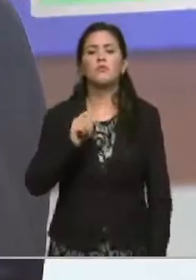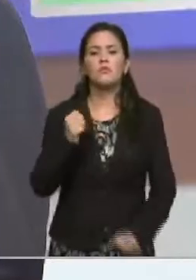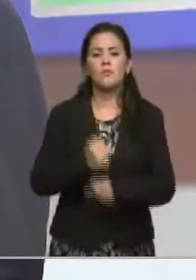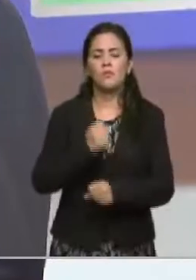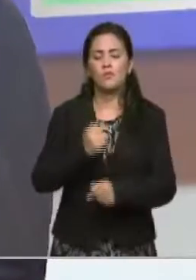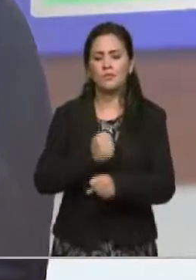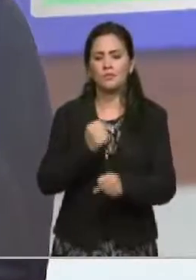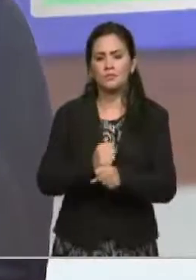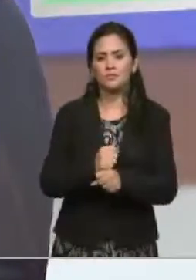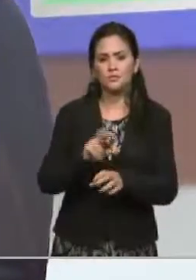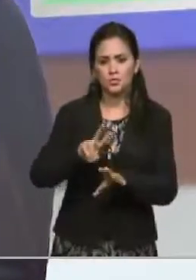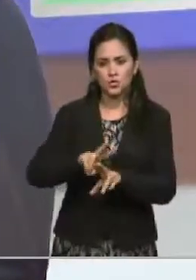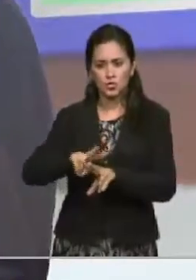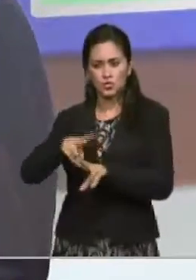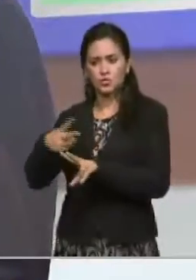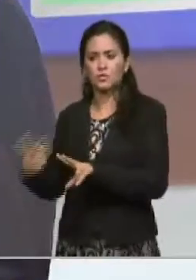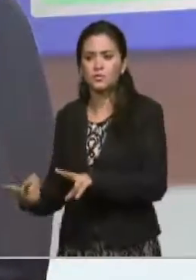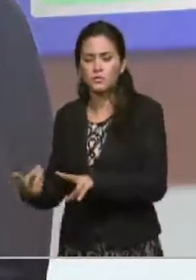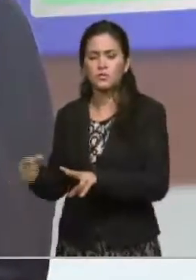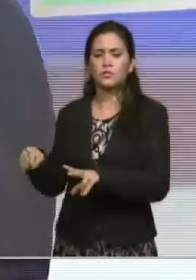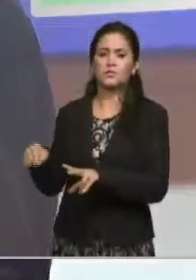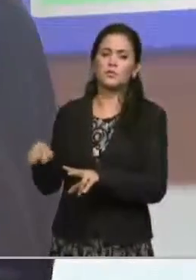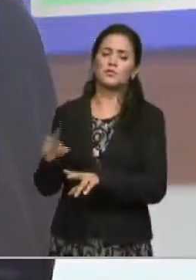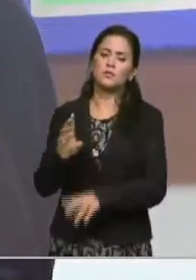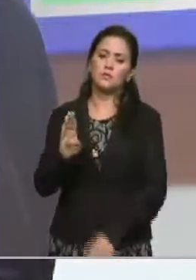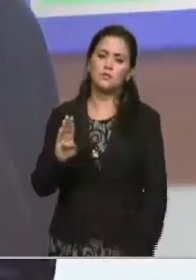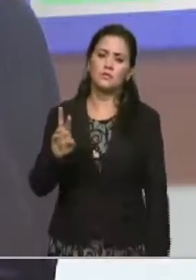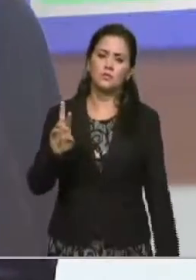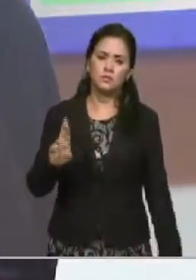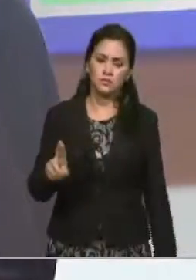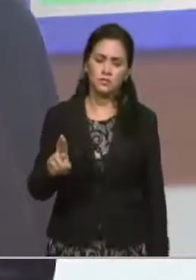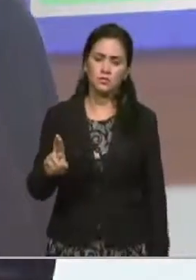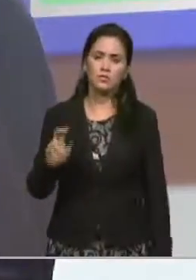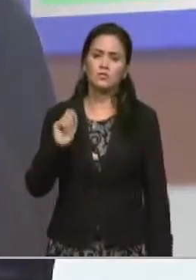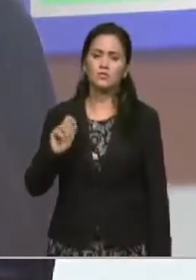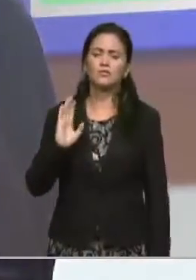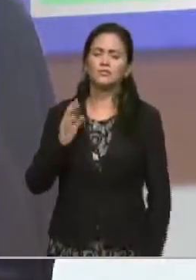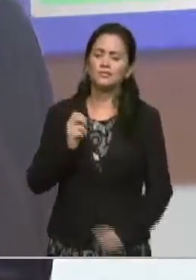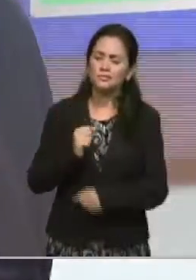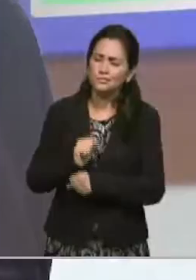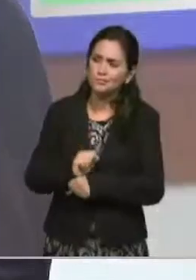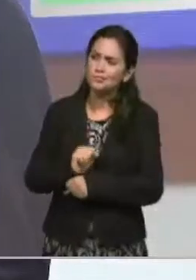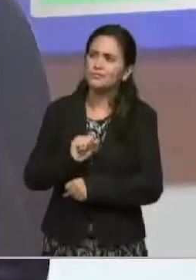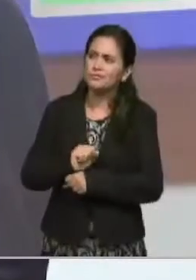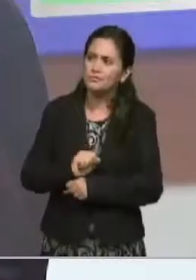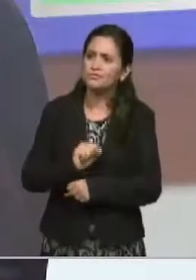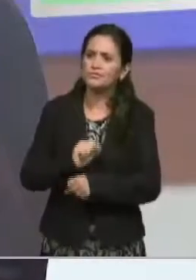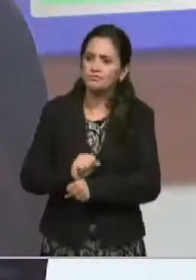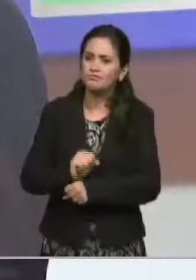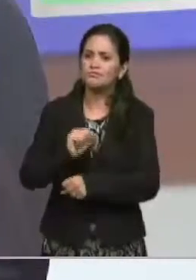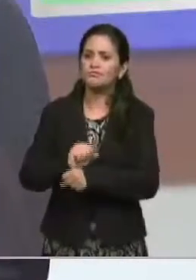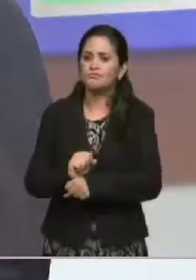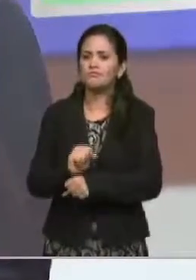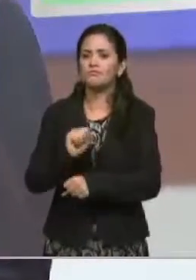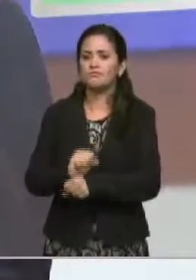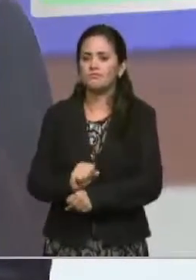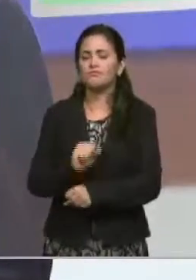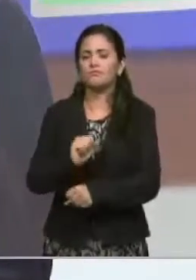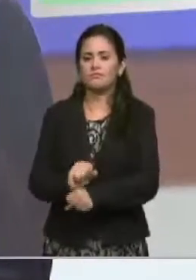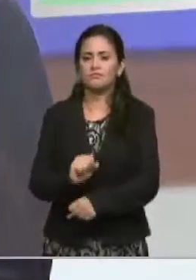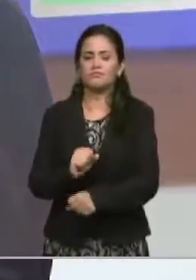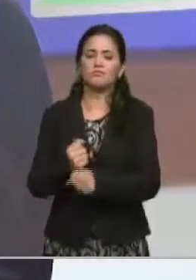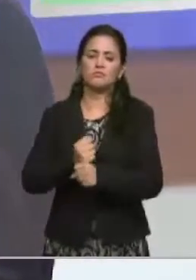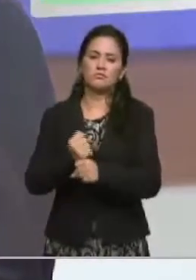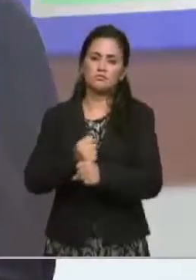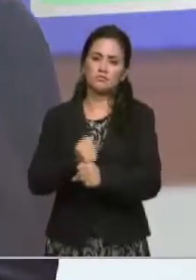de duplicação desta BR. Obra que muitos sabem aqui já foi adiada por várias vezes durante vários